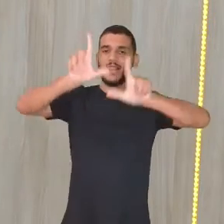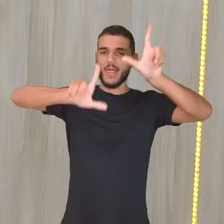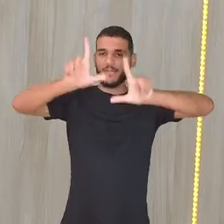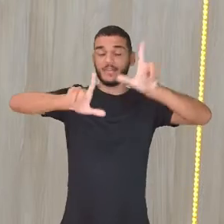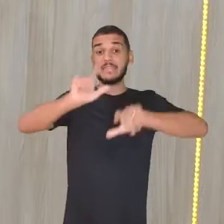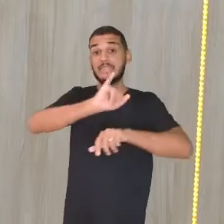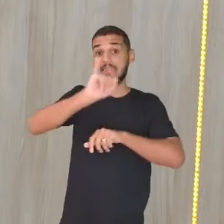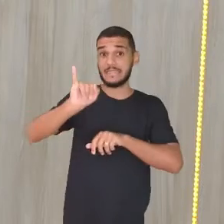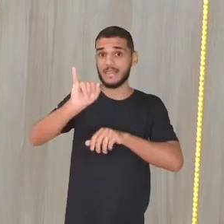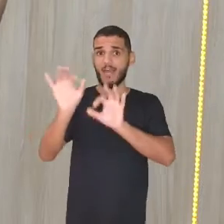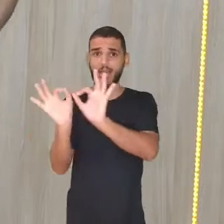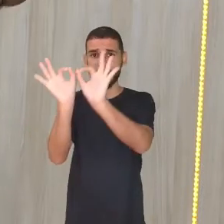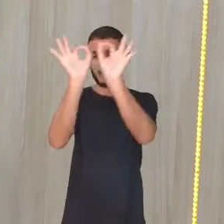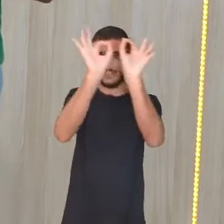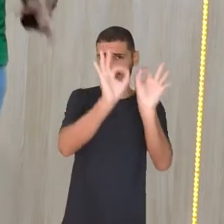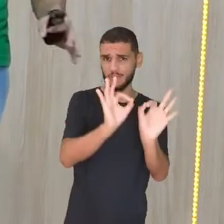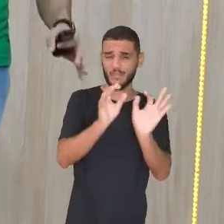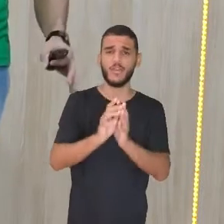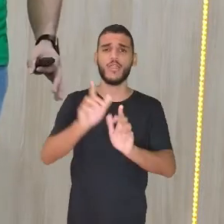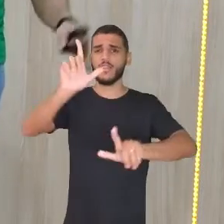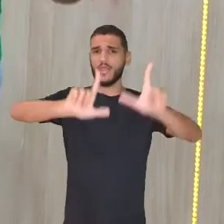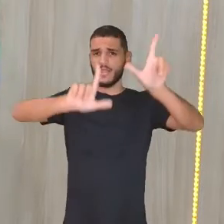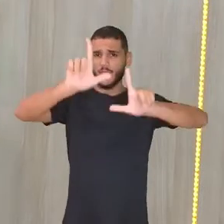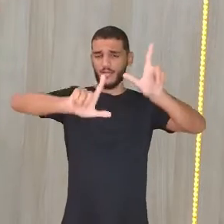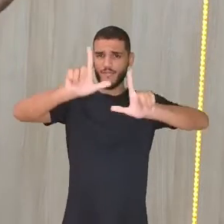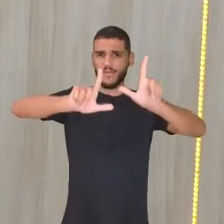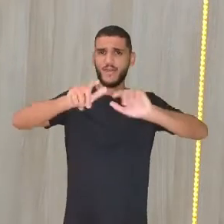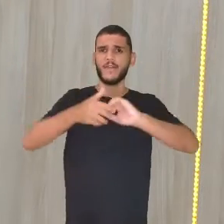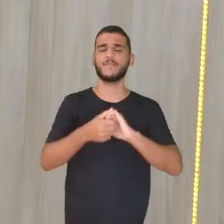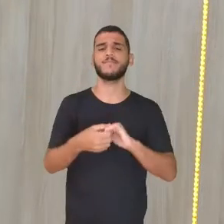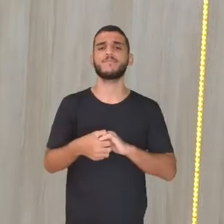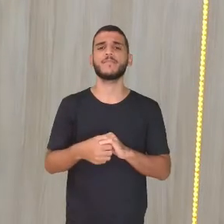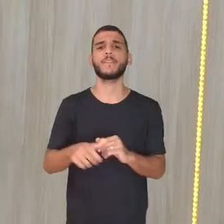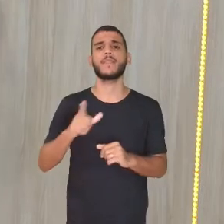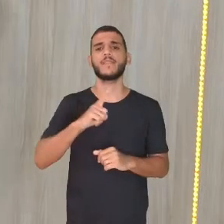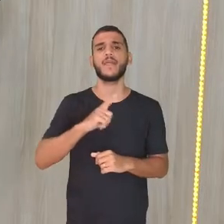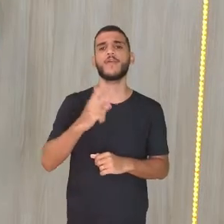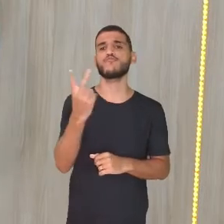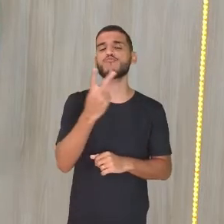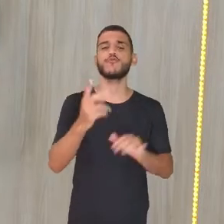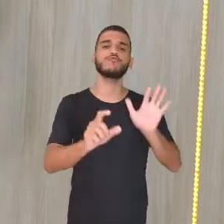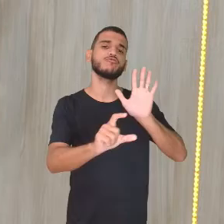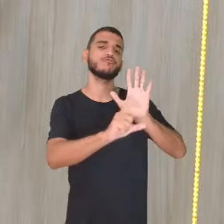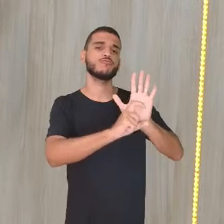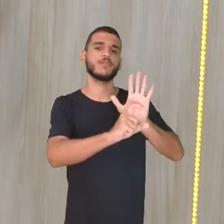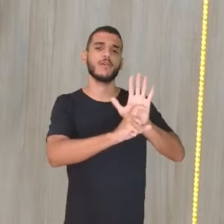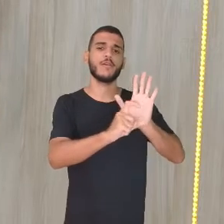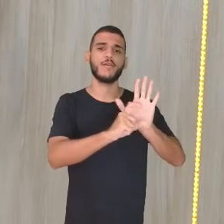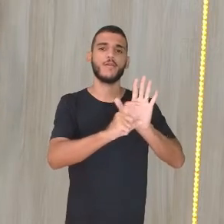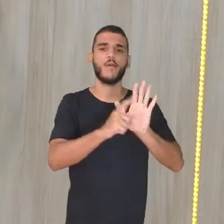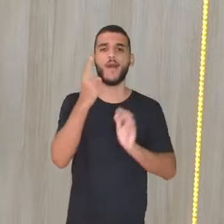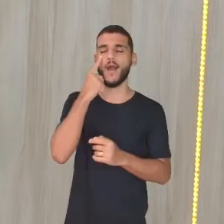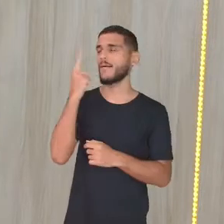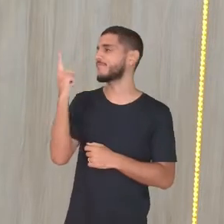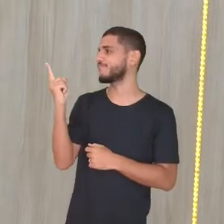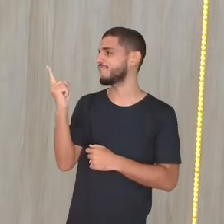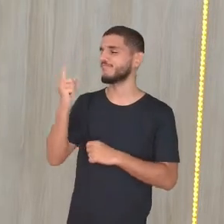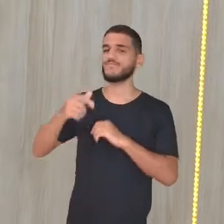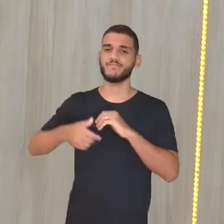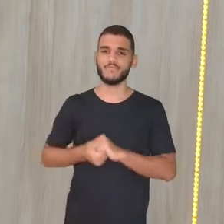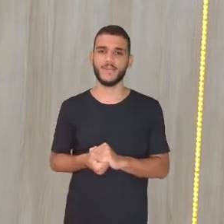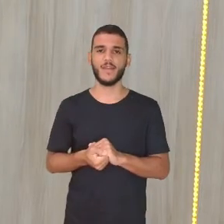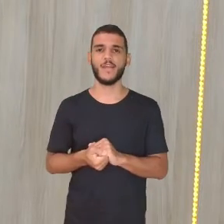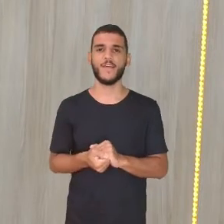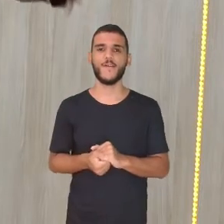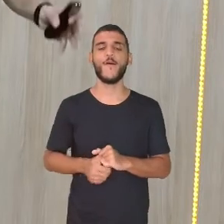essa aula aí através da TV, vai aparecer aí 2 QR Codes na sua telinha. Você vai pegar